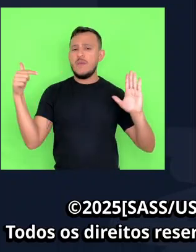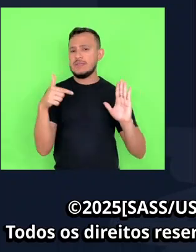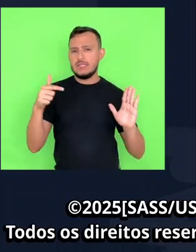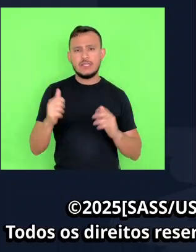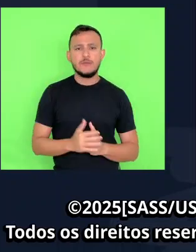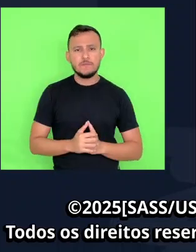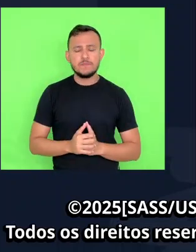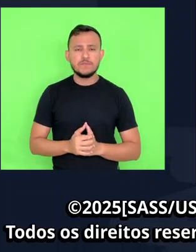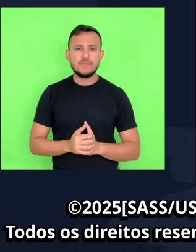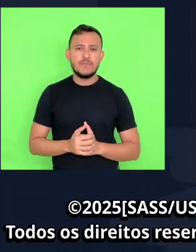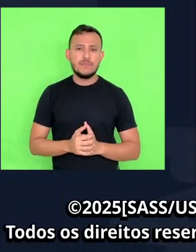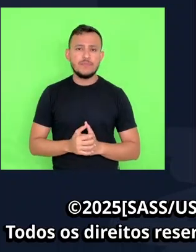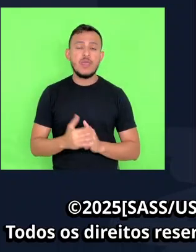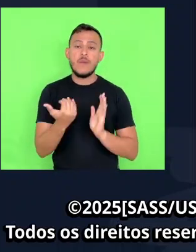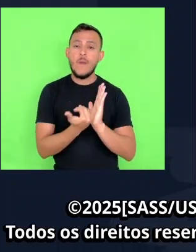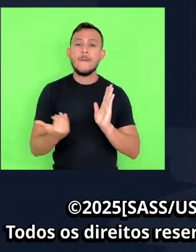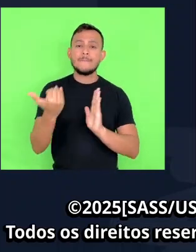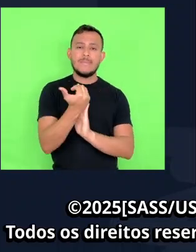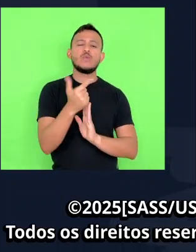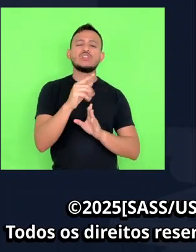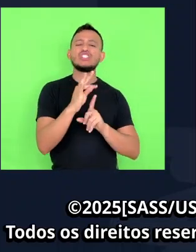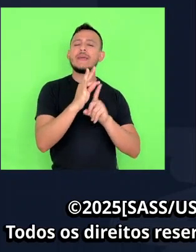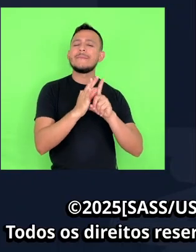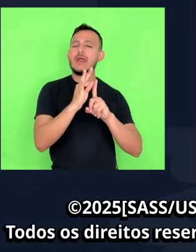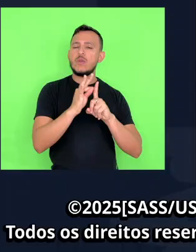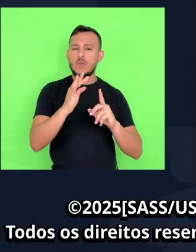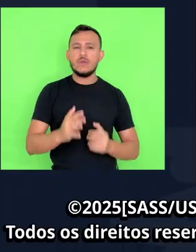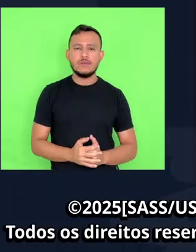desse aumento de temperatura.